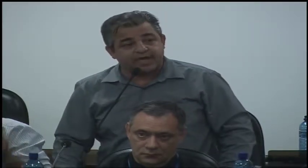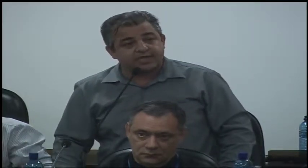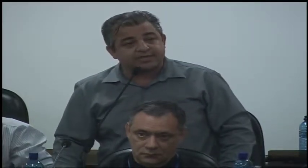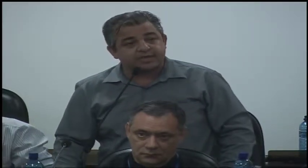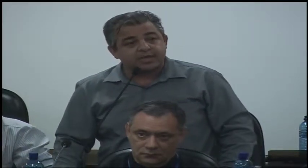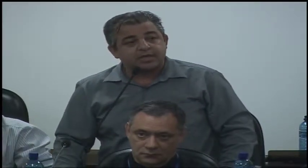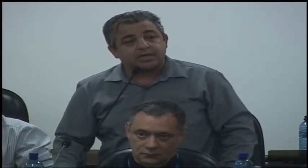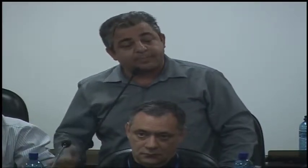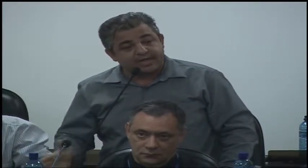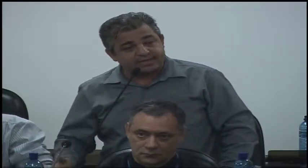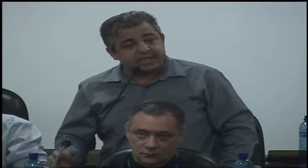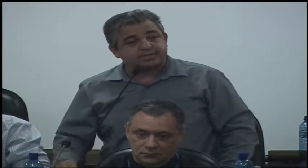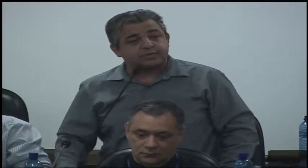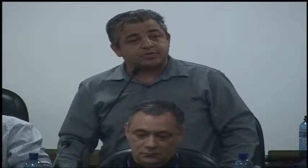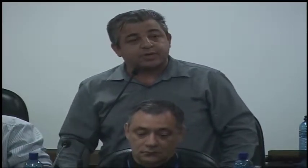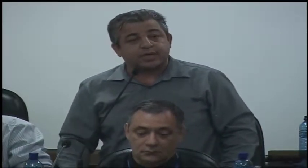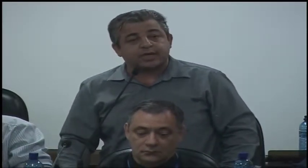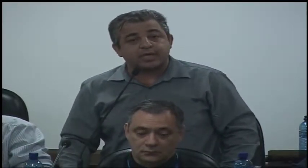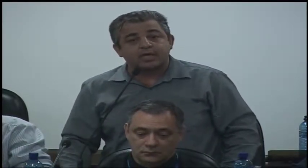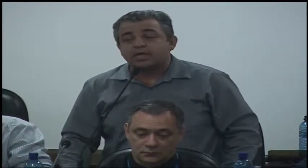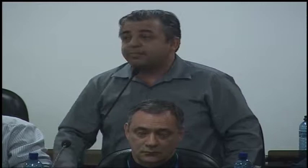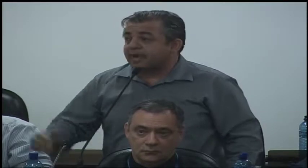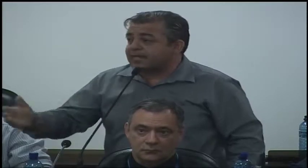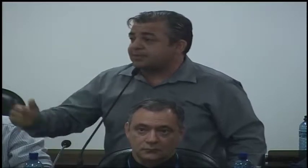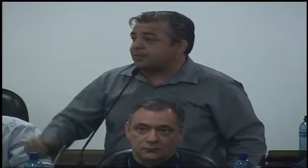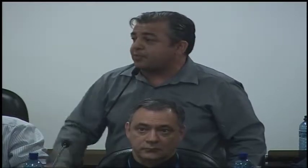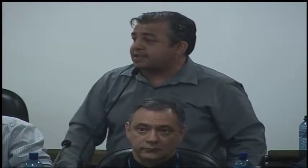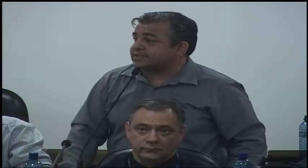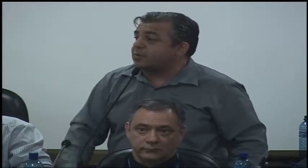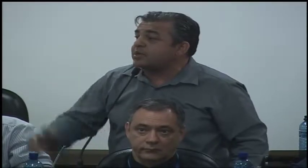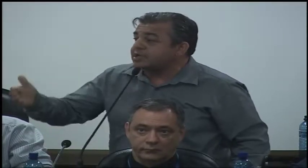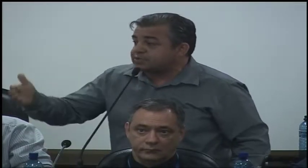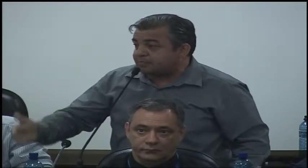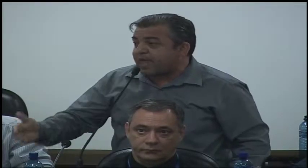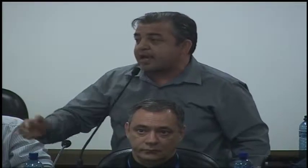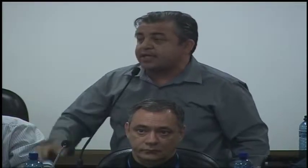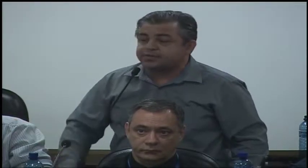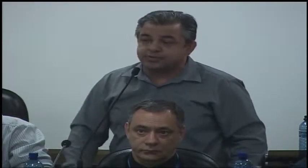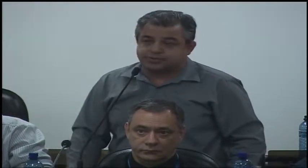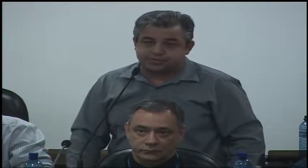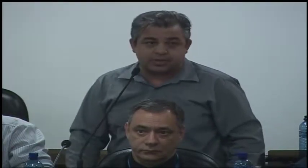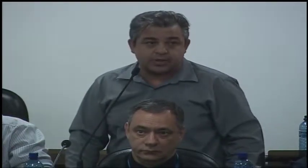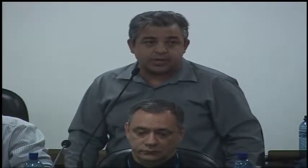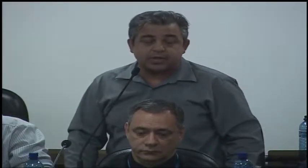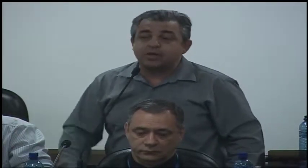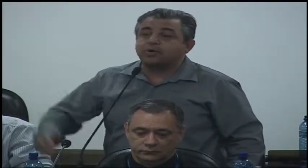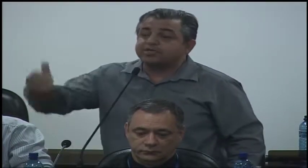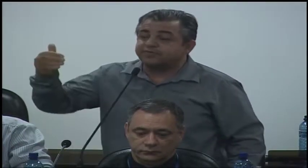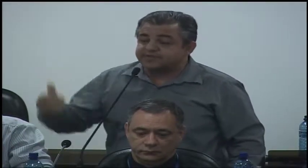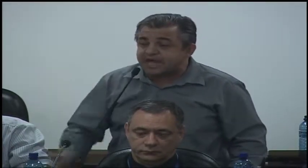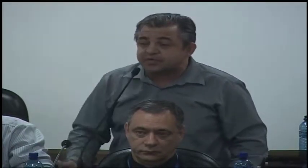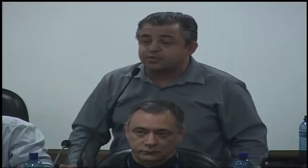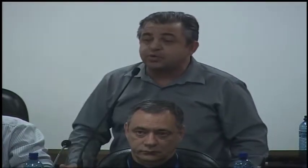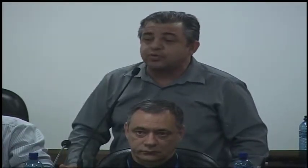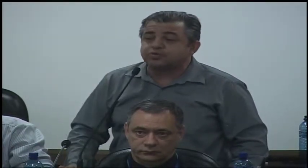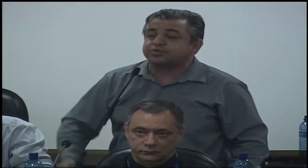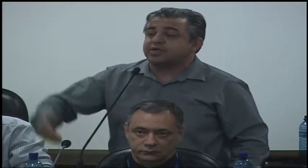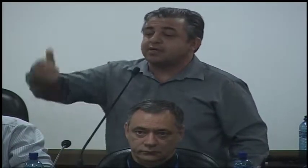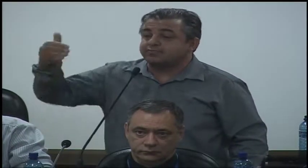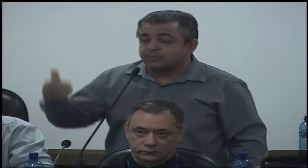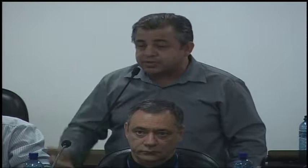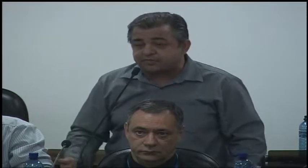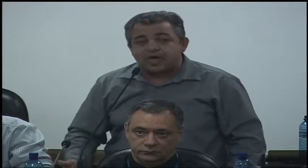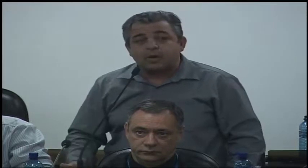uma vez da presença do senhor aqui. Mas a população espera isso do senhor. Entendeu? Se fizer